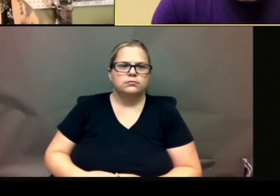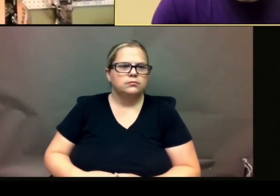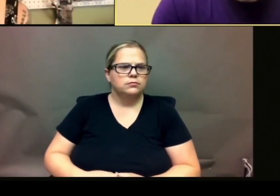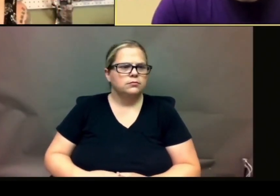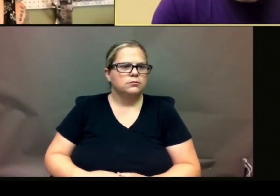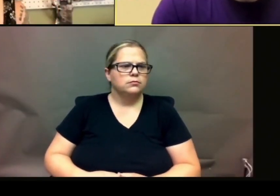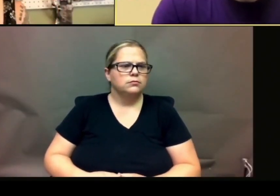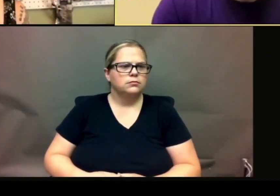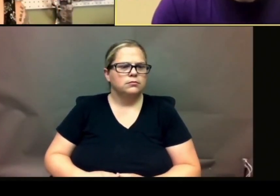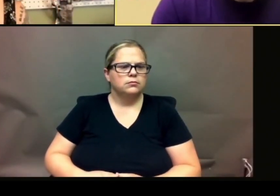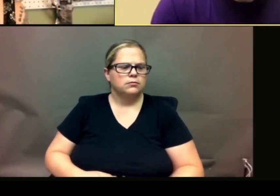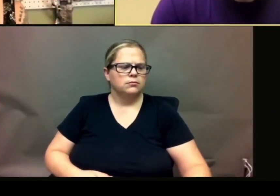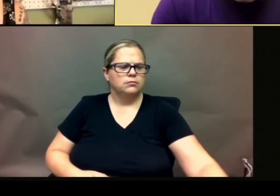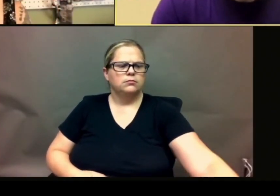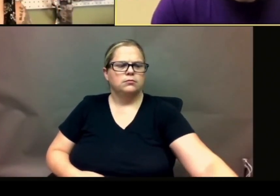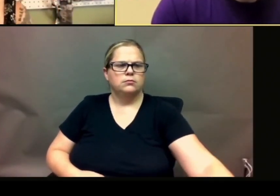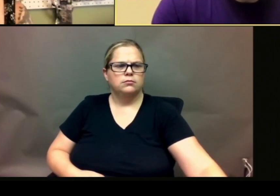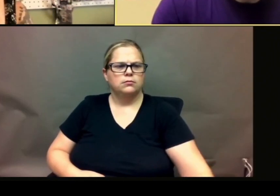Então.